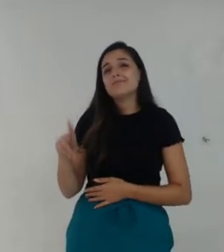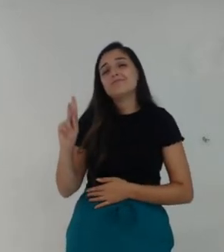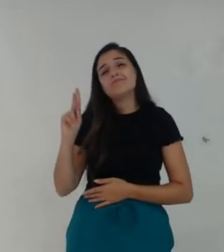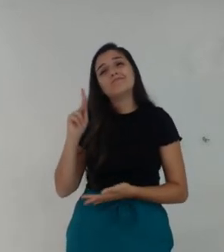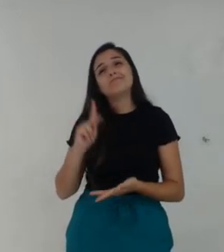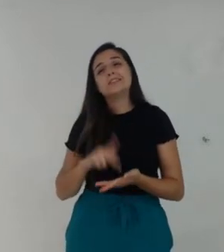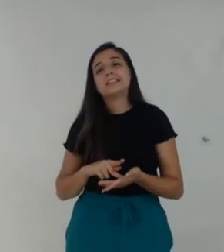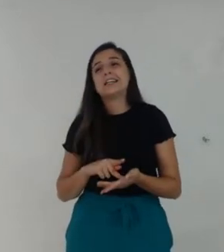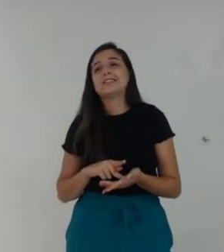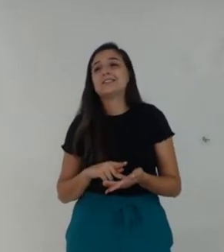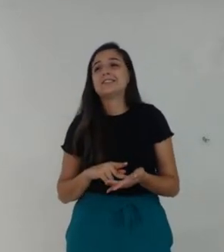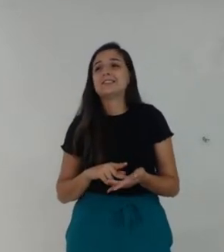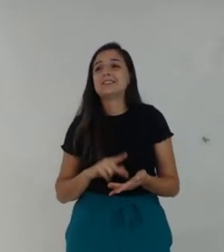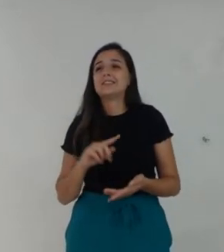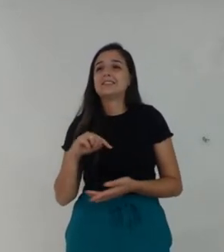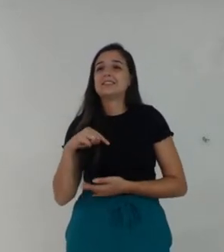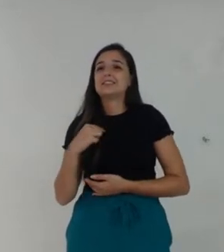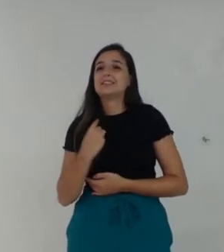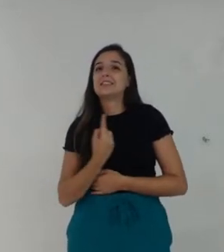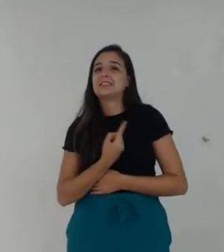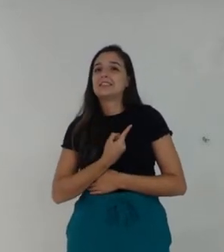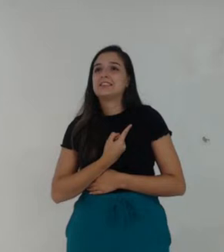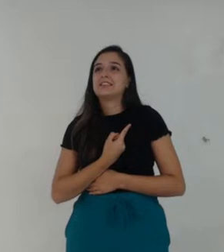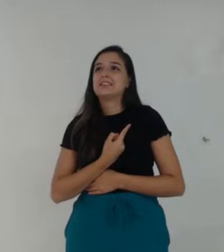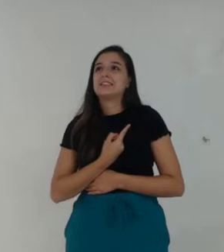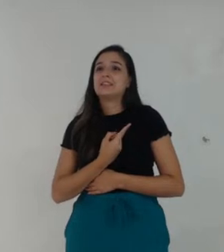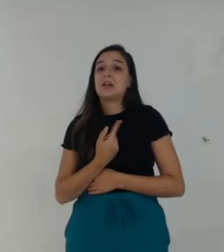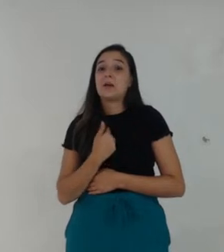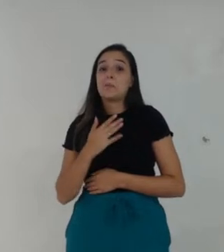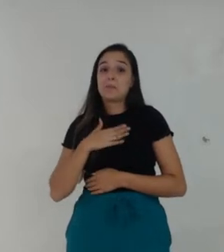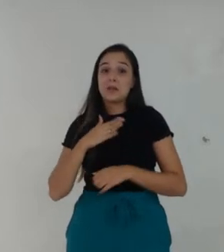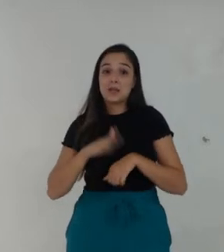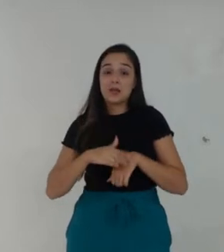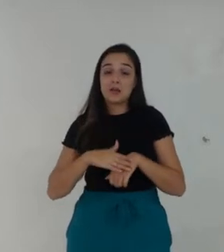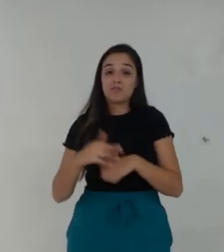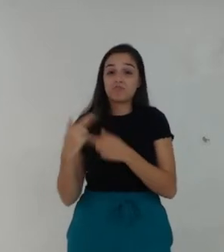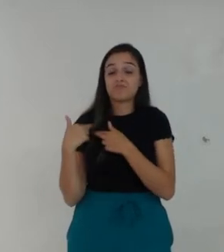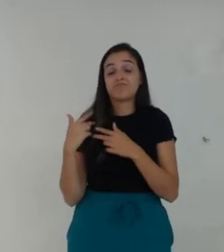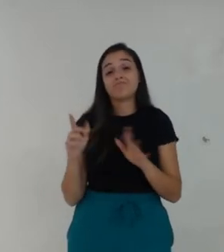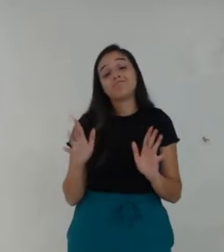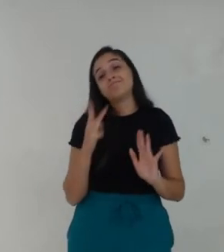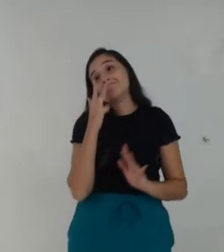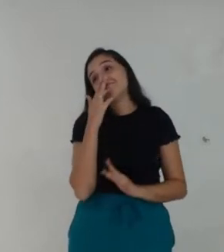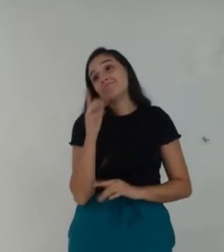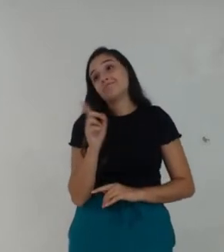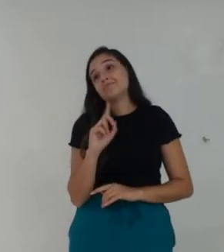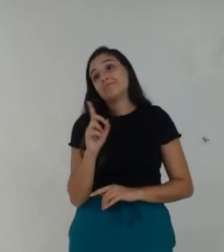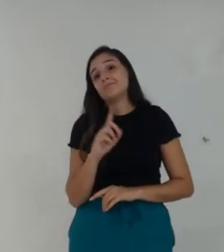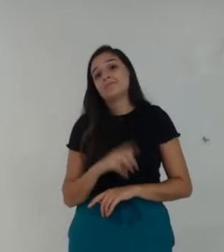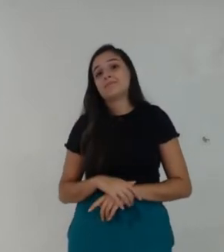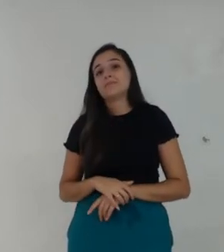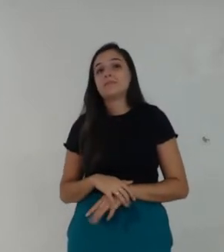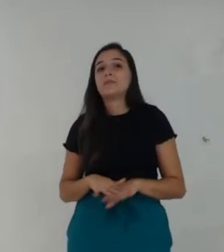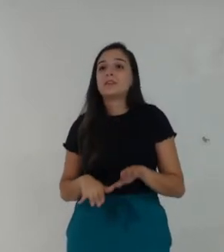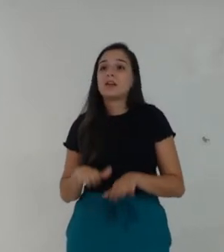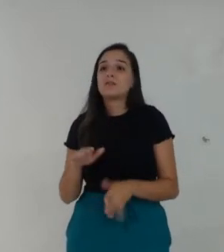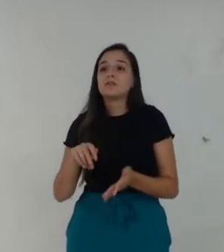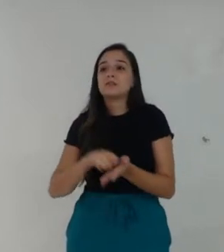verdade, não está muito na nossa mão. Muitas vezes eu anoto o nome do tradutor e sugiro para